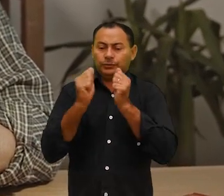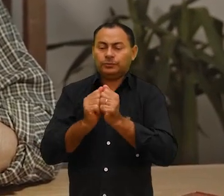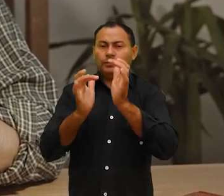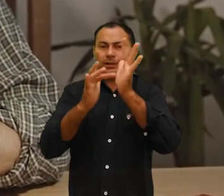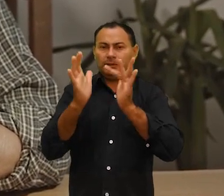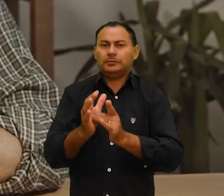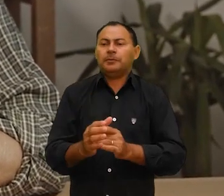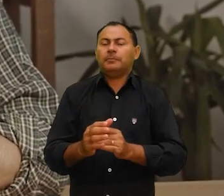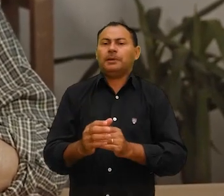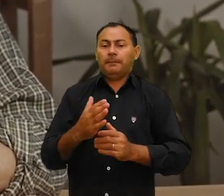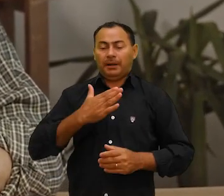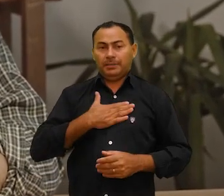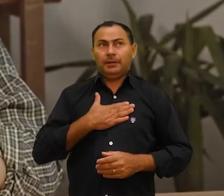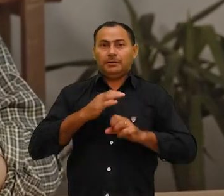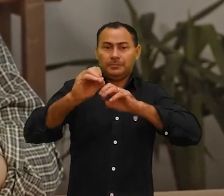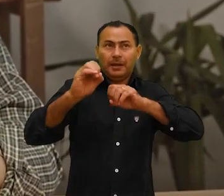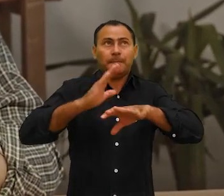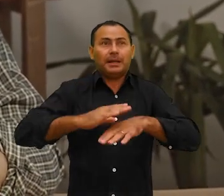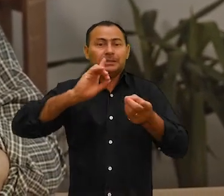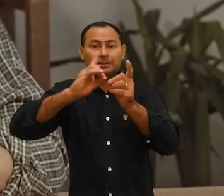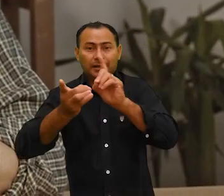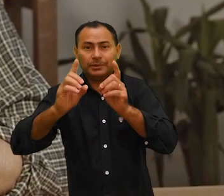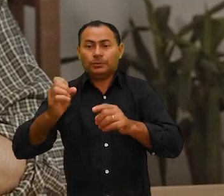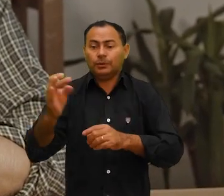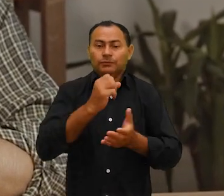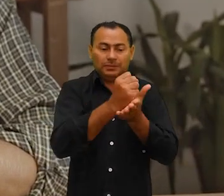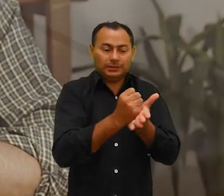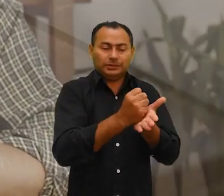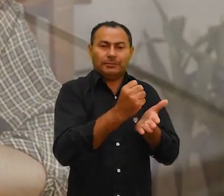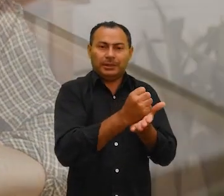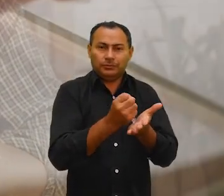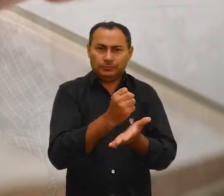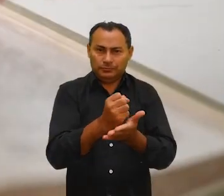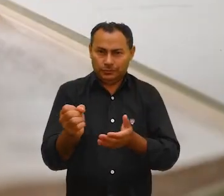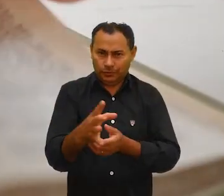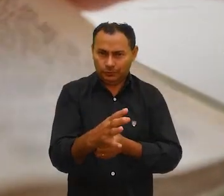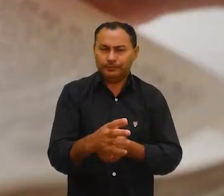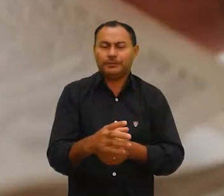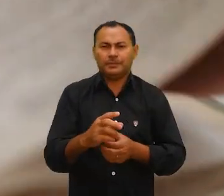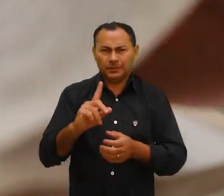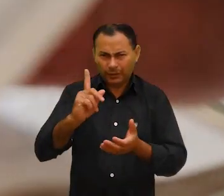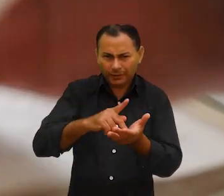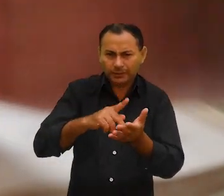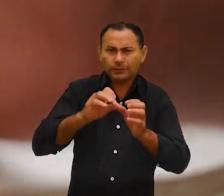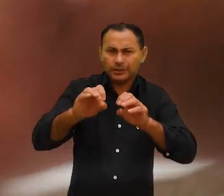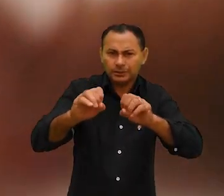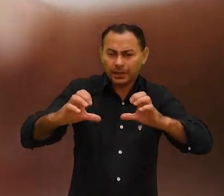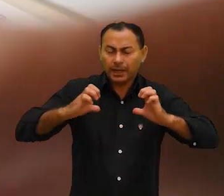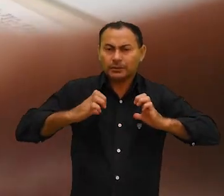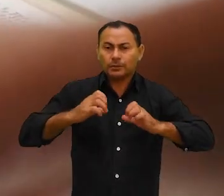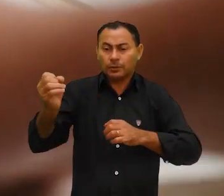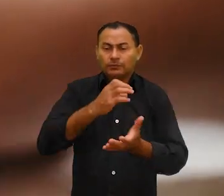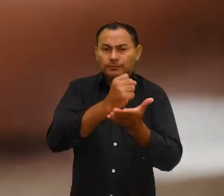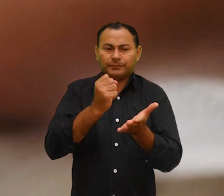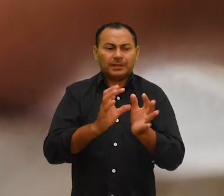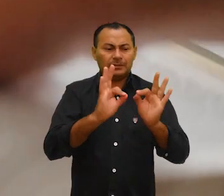com Ele, para mim, é o ensino mais dinâmico do Novo Testamento. Se isso não é verdade, o ensino ético do Novo